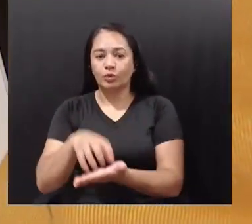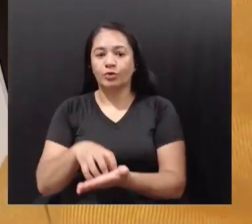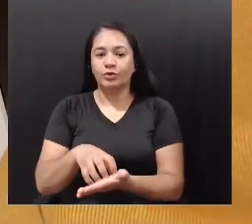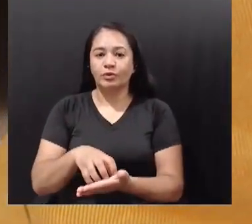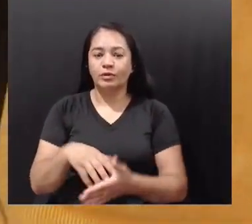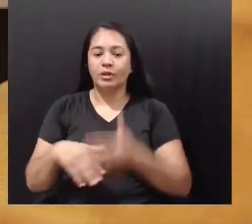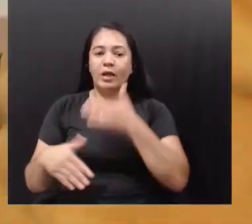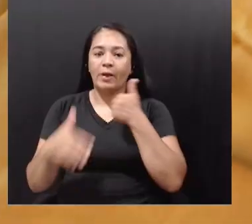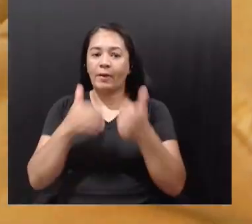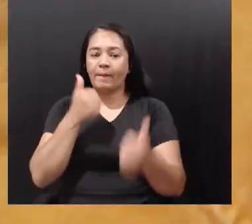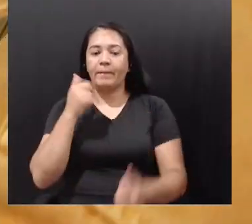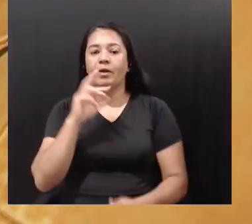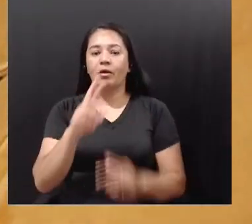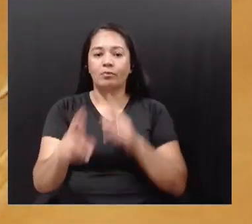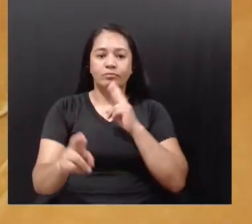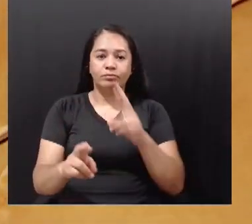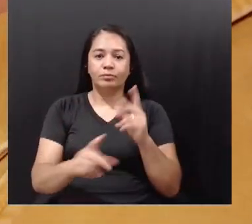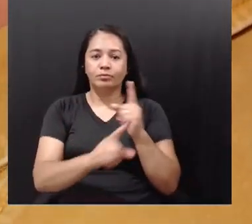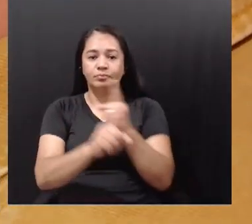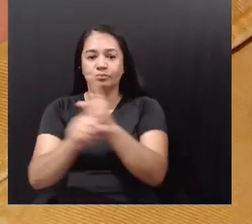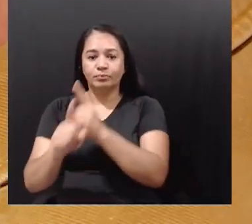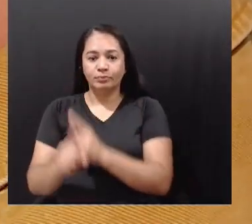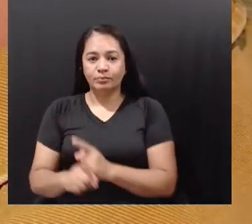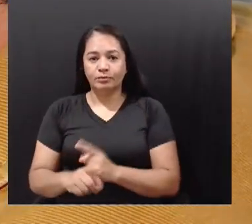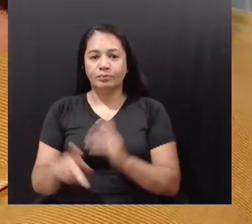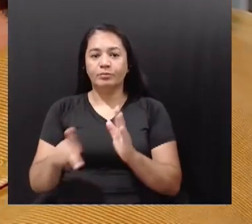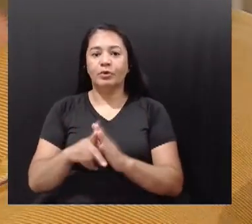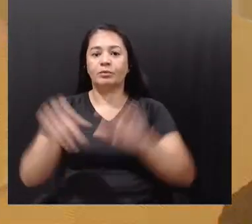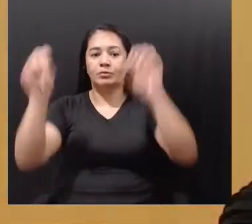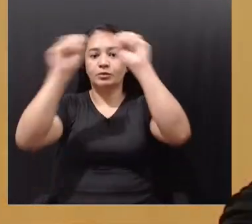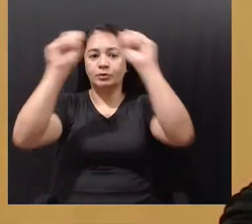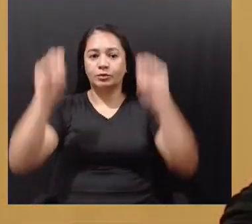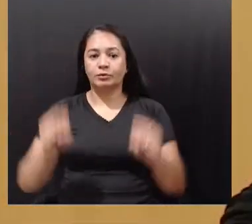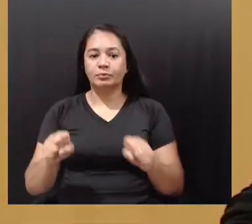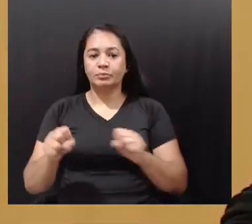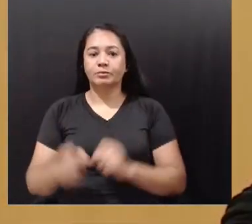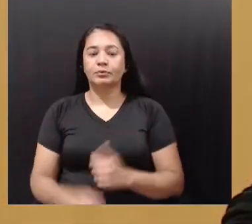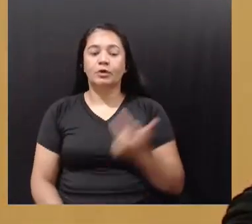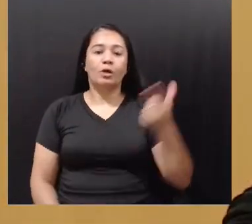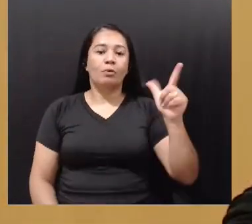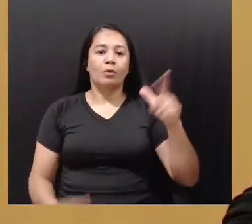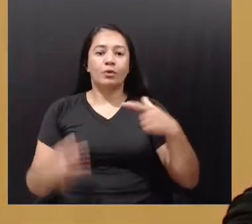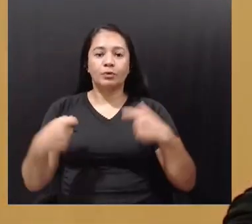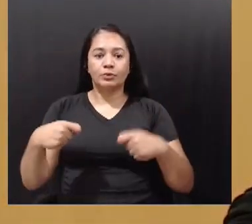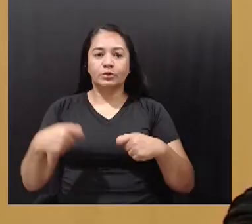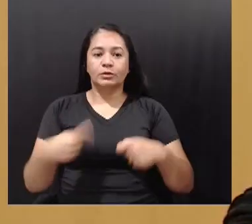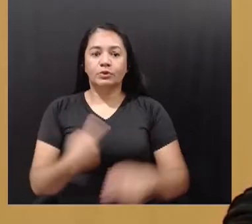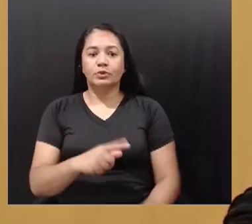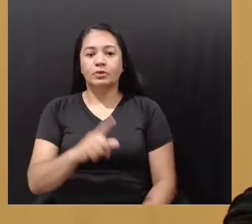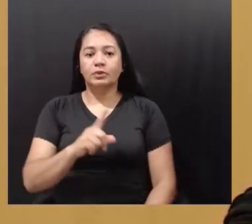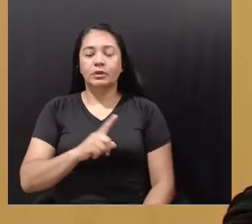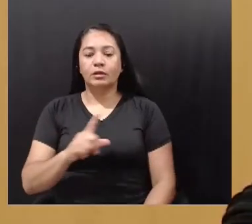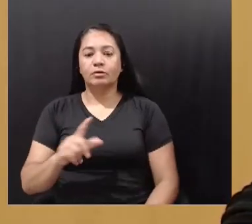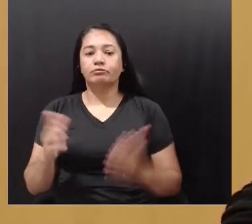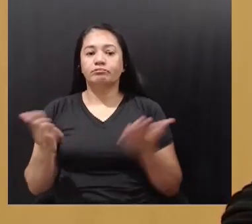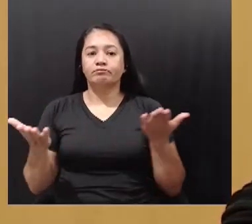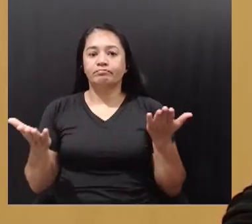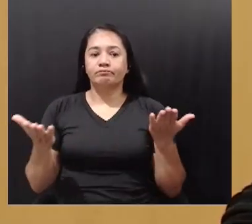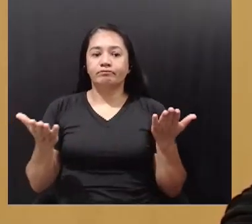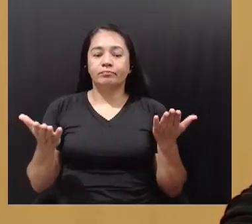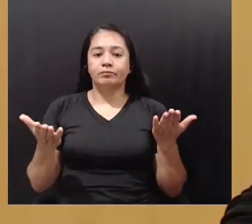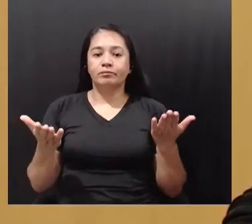para melhor atendimento do Tribunal de Contas. E uma outra demanda também que a gente tem passível de Tribunal de Contas é o Programa